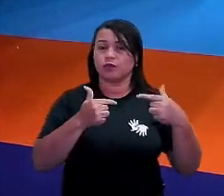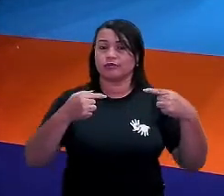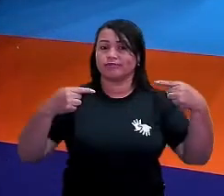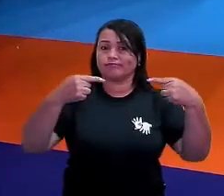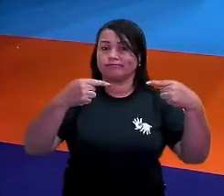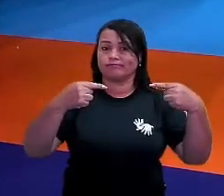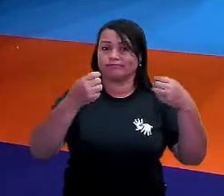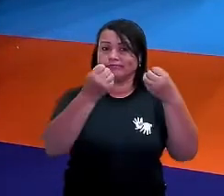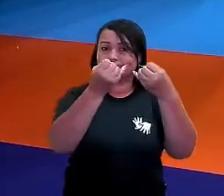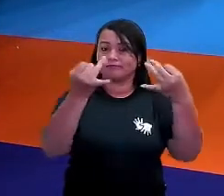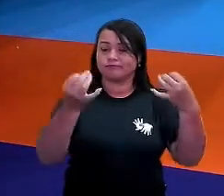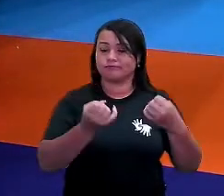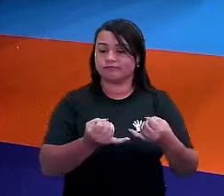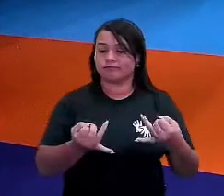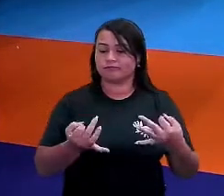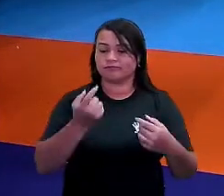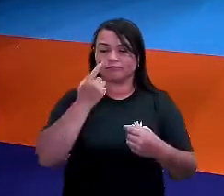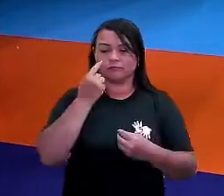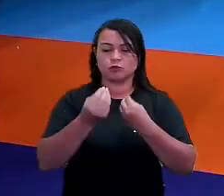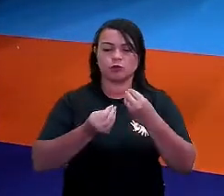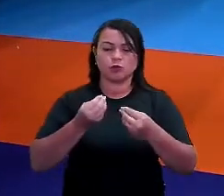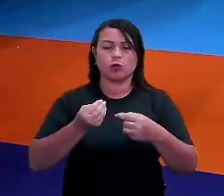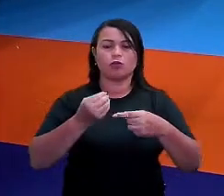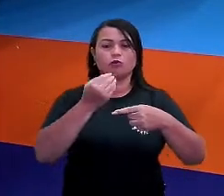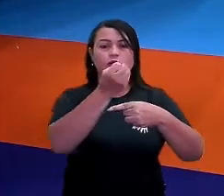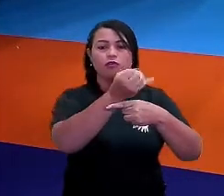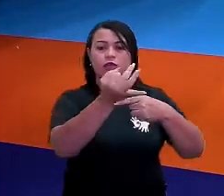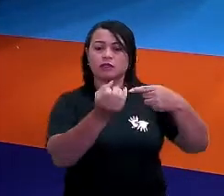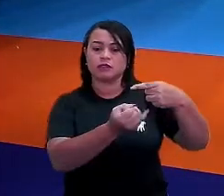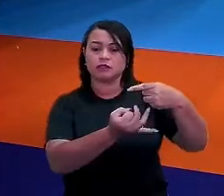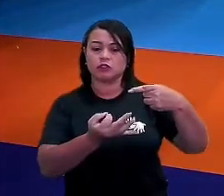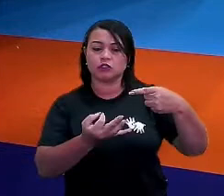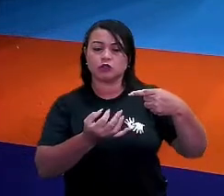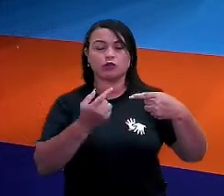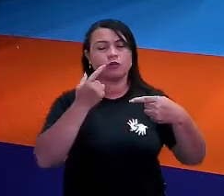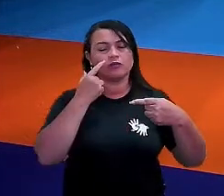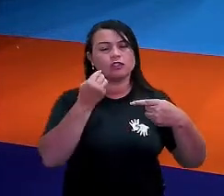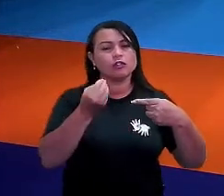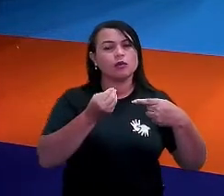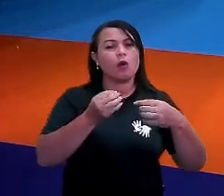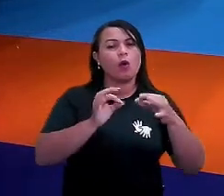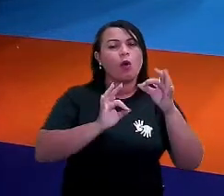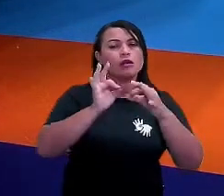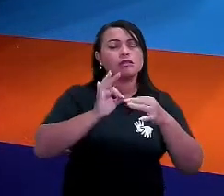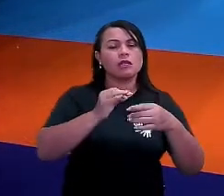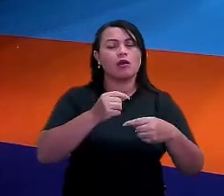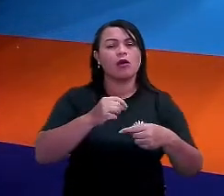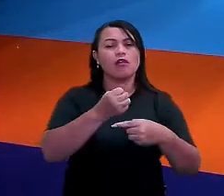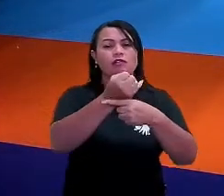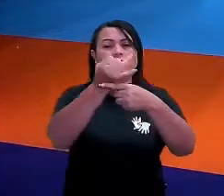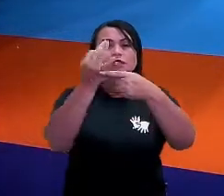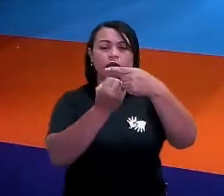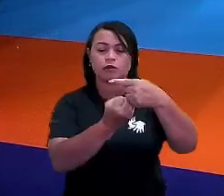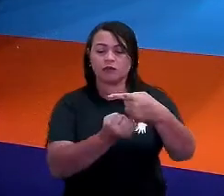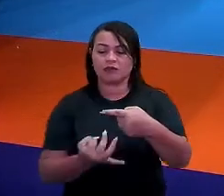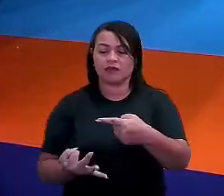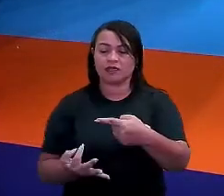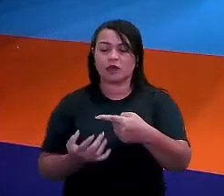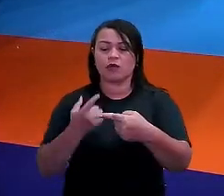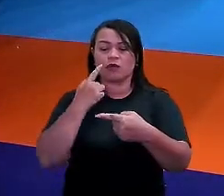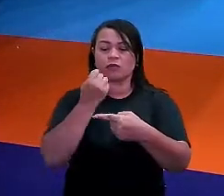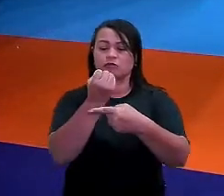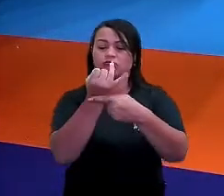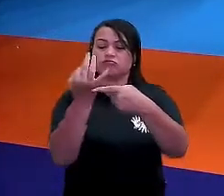traço aqui e colocar uma fração, né, em cima desse traço, como se eu estivesse montando uma outra fração, certo?